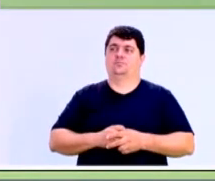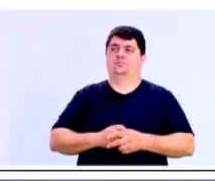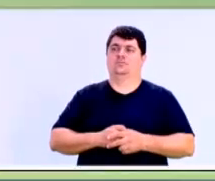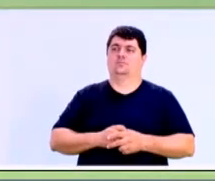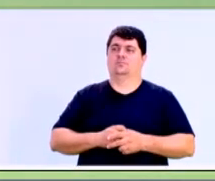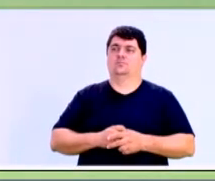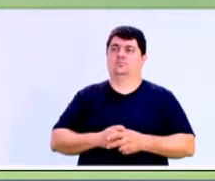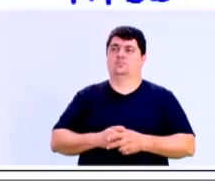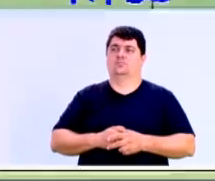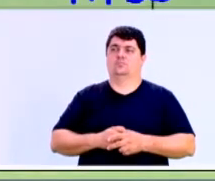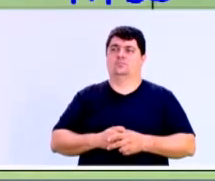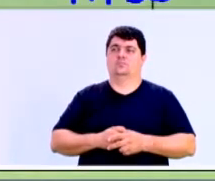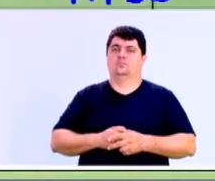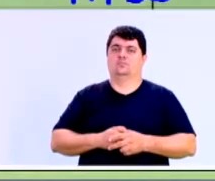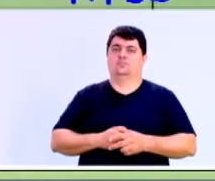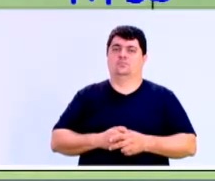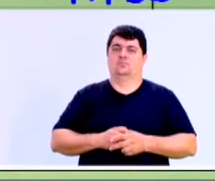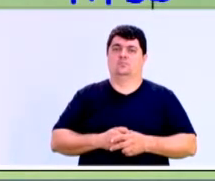6.700